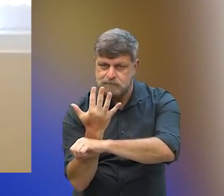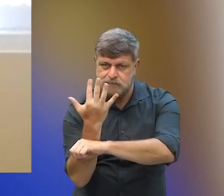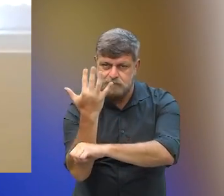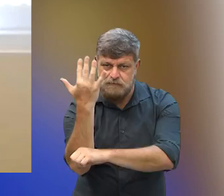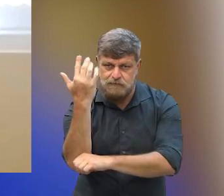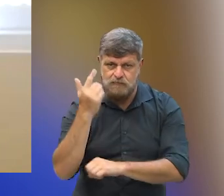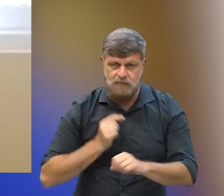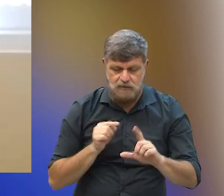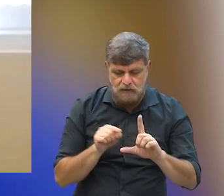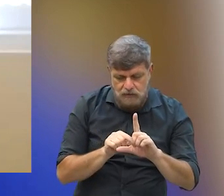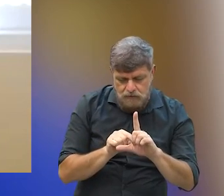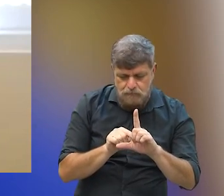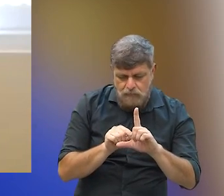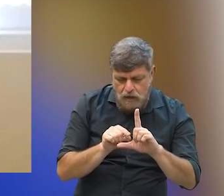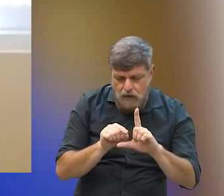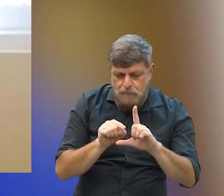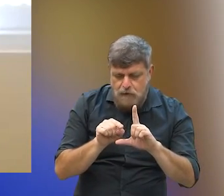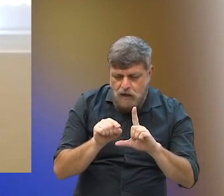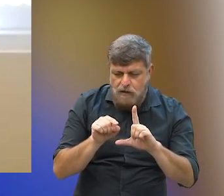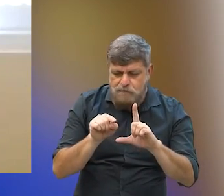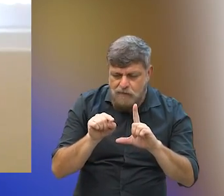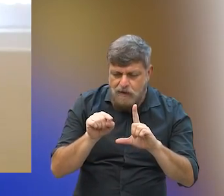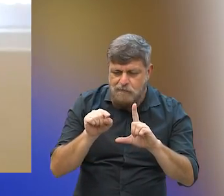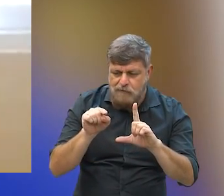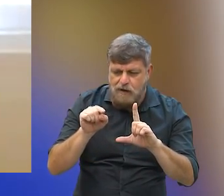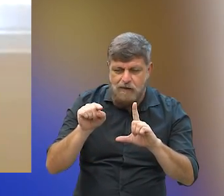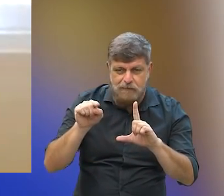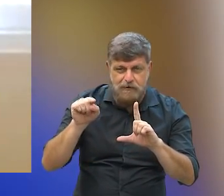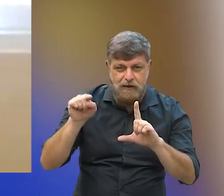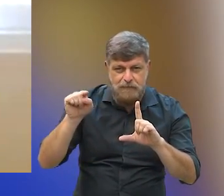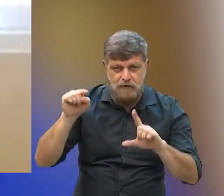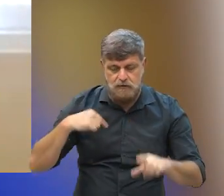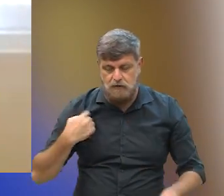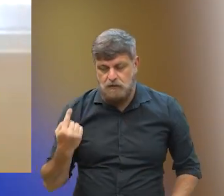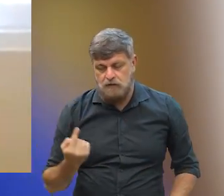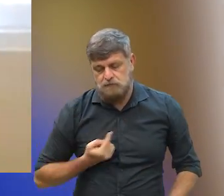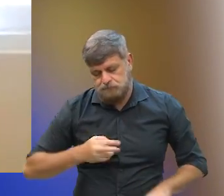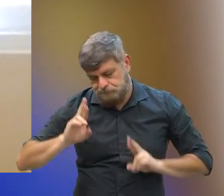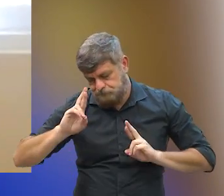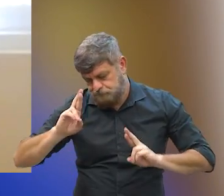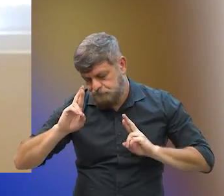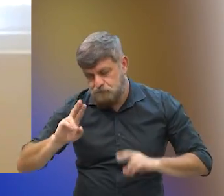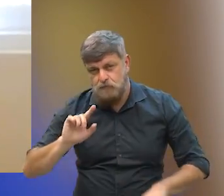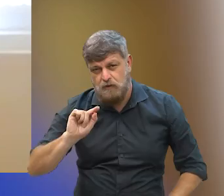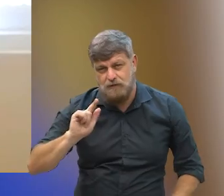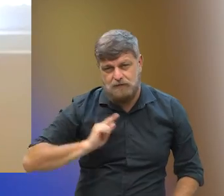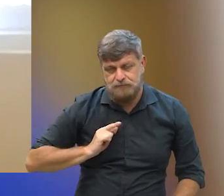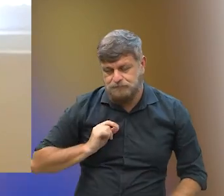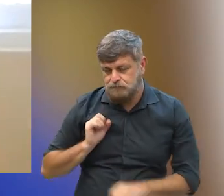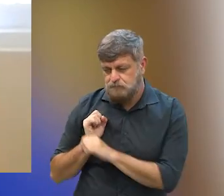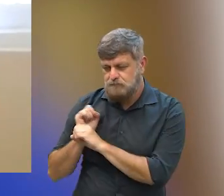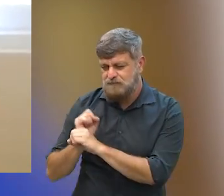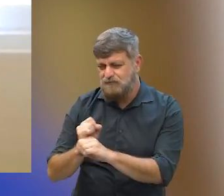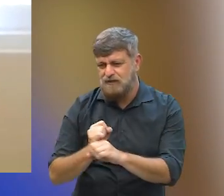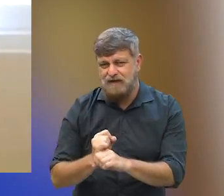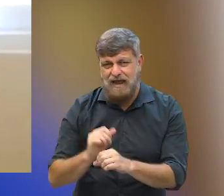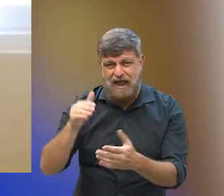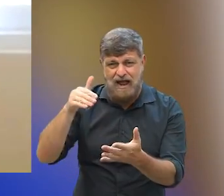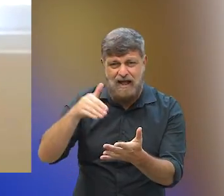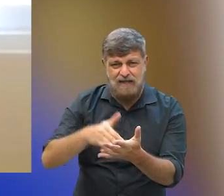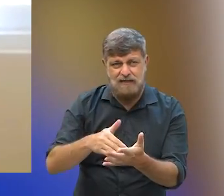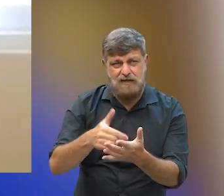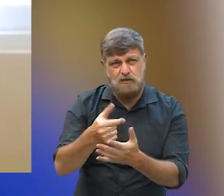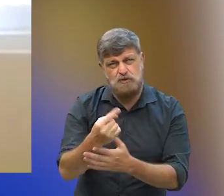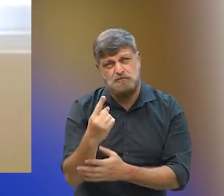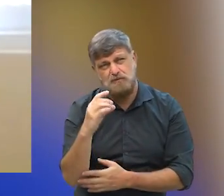têm surgido com um pouco mais de intensidade. A nossa estimativa é que, por década, de 2000 a